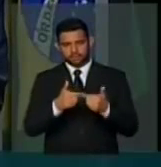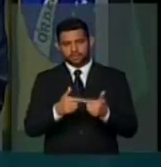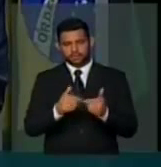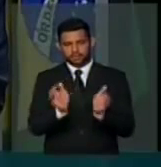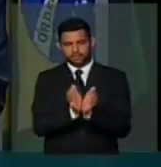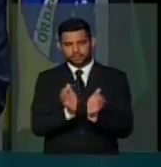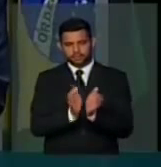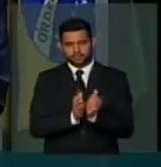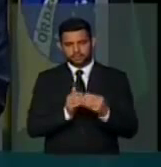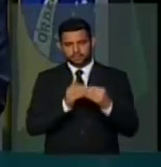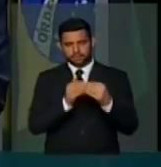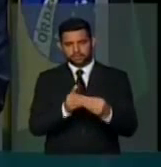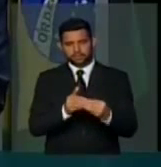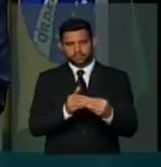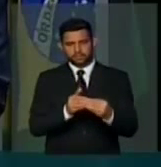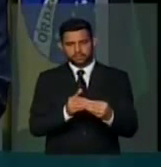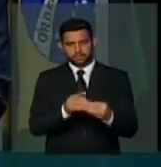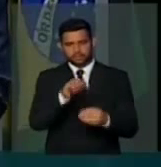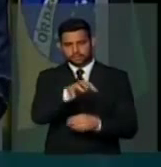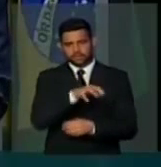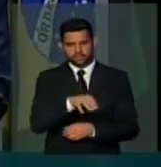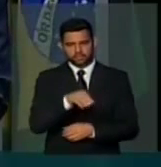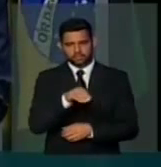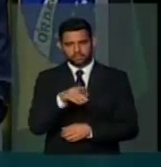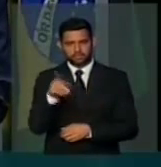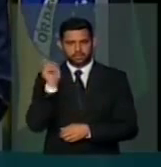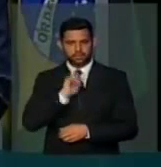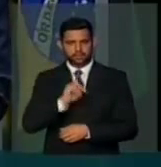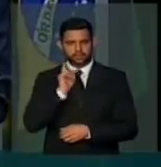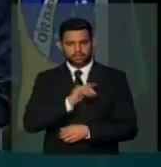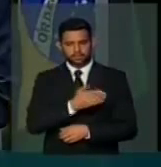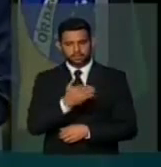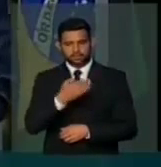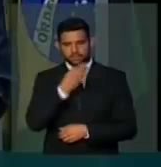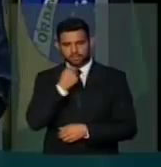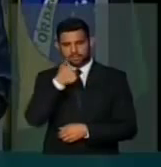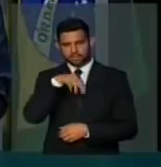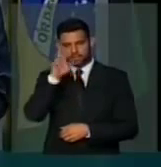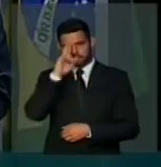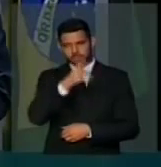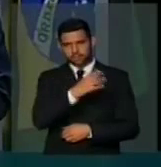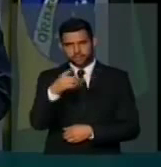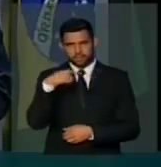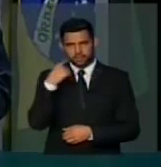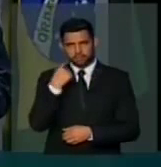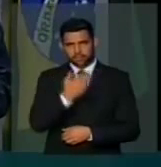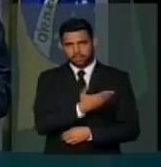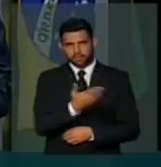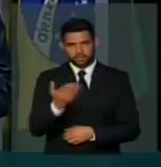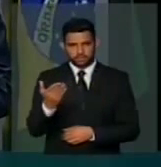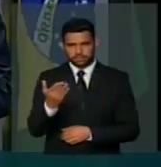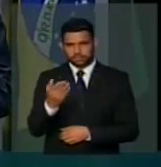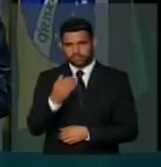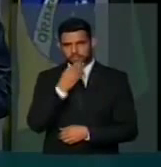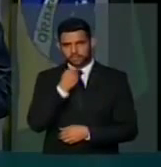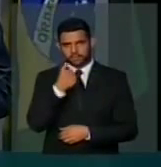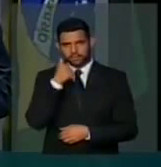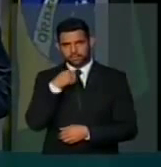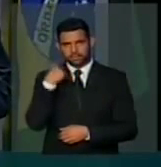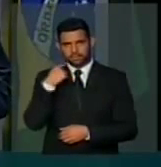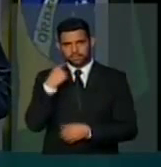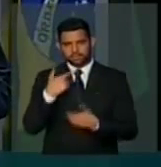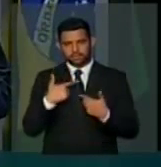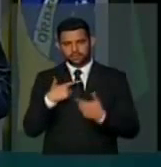Força Expedicionária Brasileira Regional Belo Horizonte, senhoras e senhores parlamentares, senhoras e